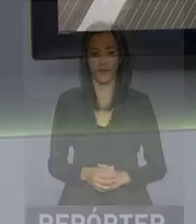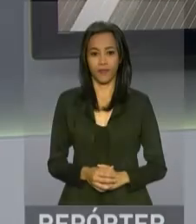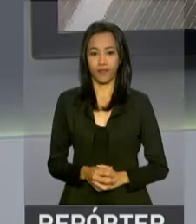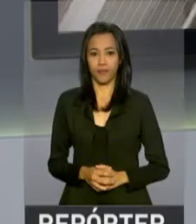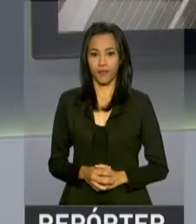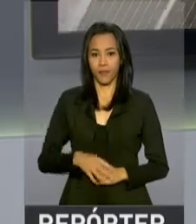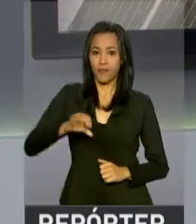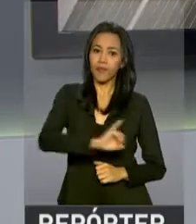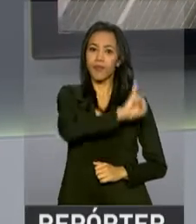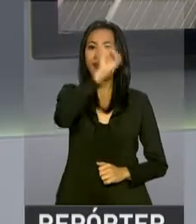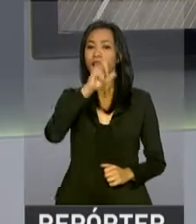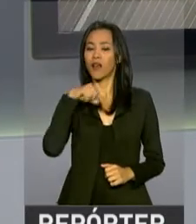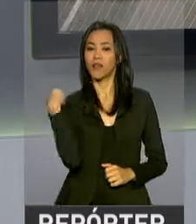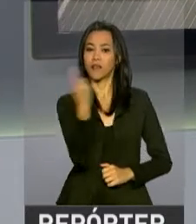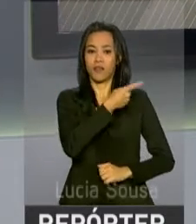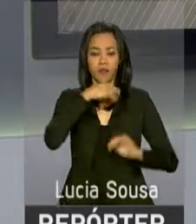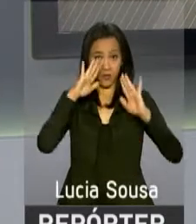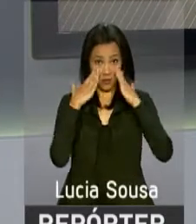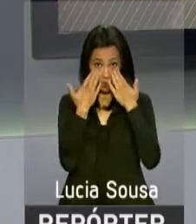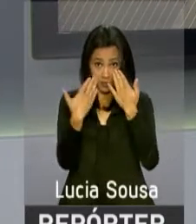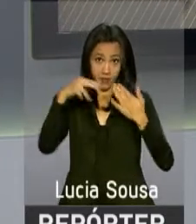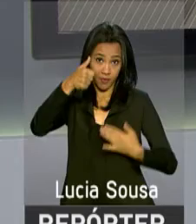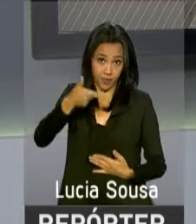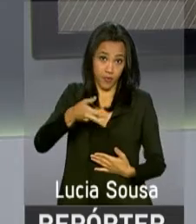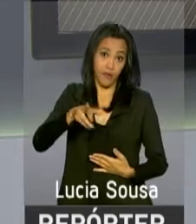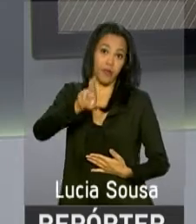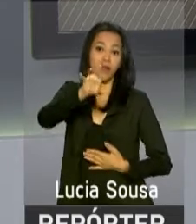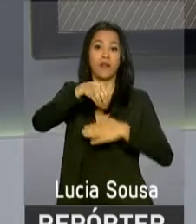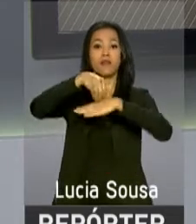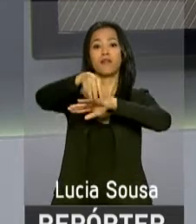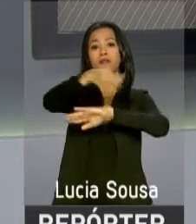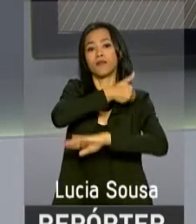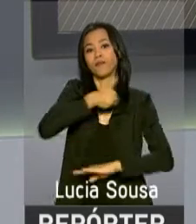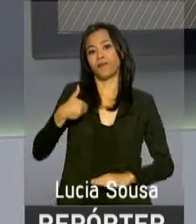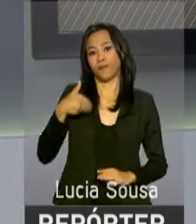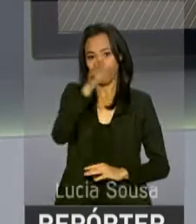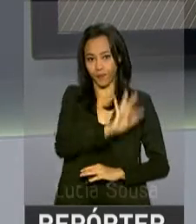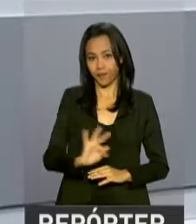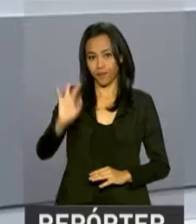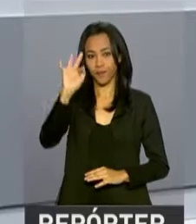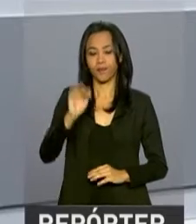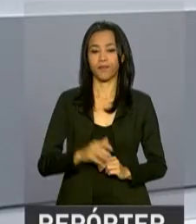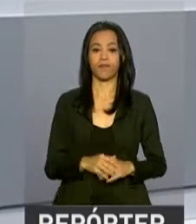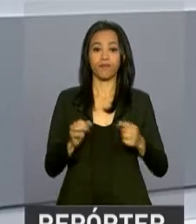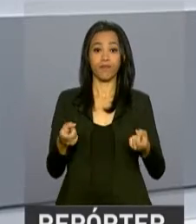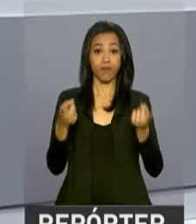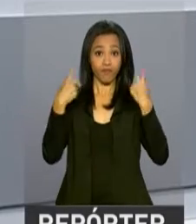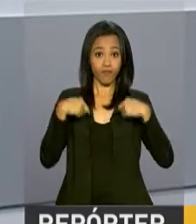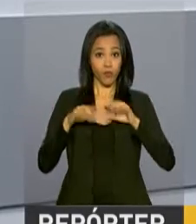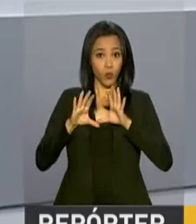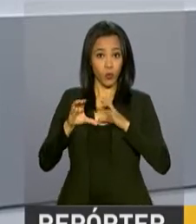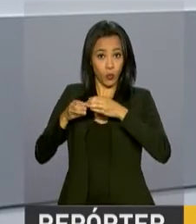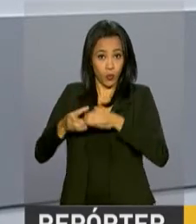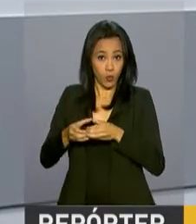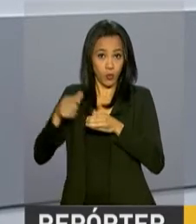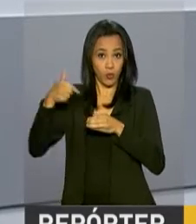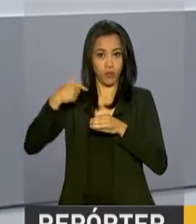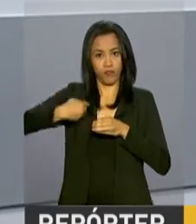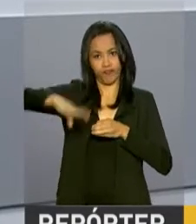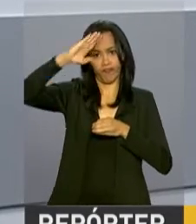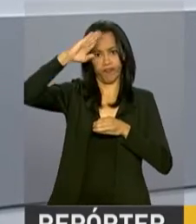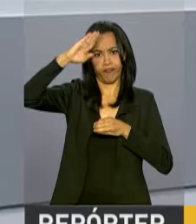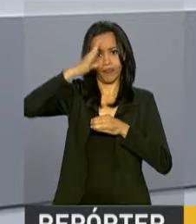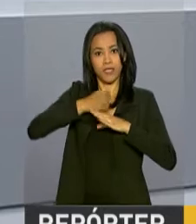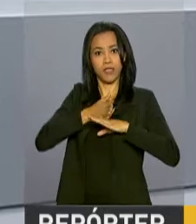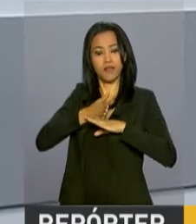olá estamos de volta com o repórter nbr as notícias do governo federal o comando de intervenção no rio de